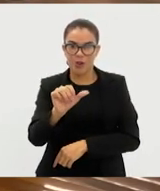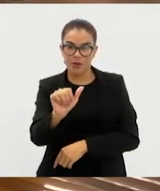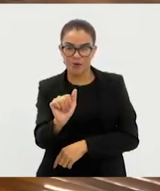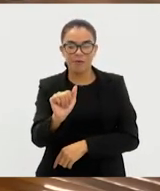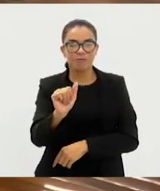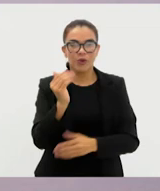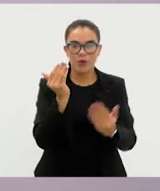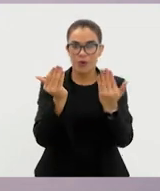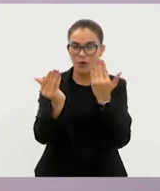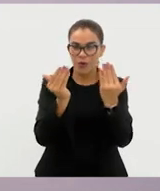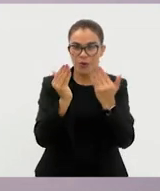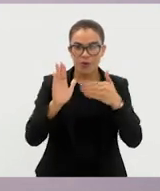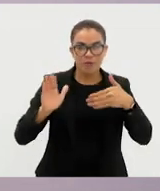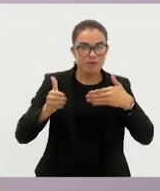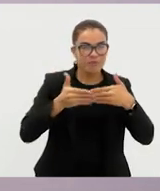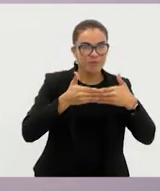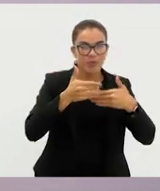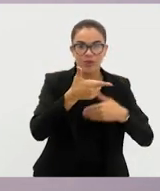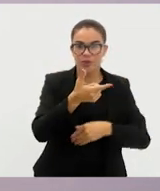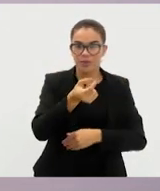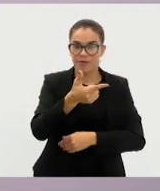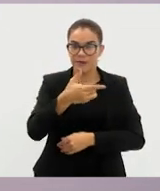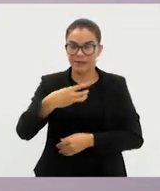em comparação com o fechamento de 2023.